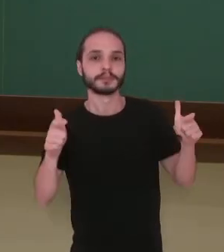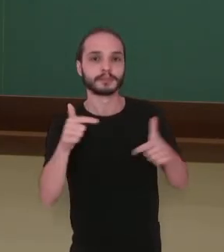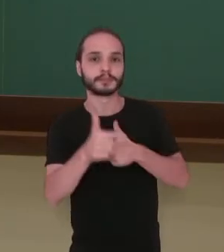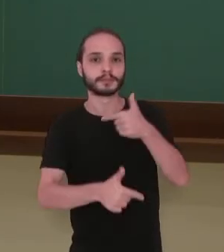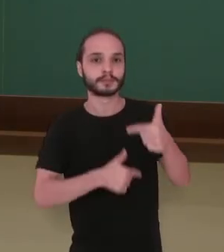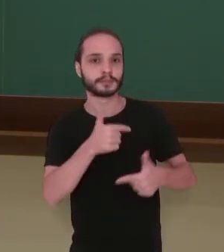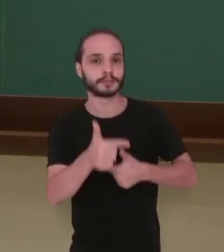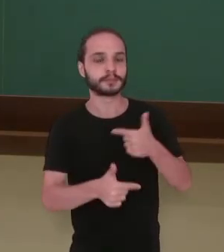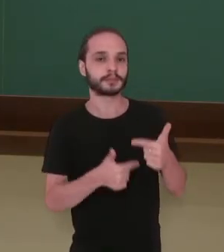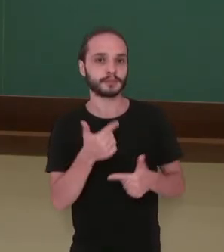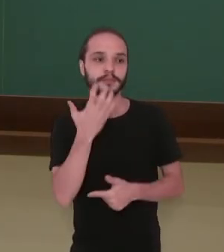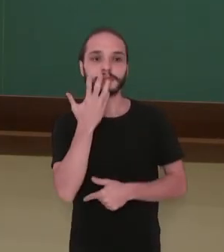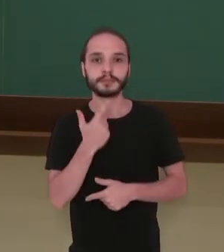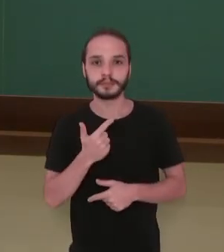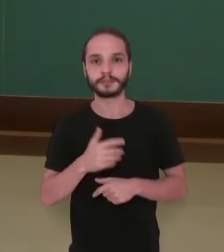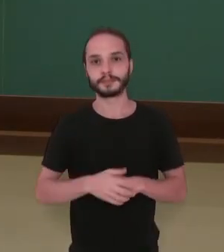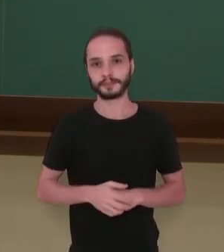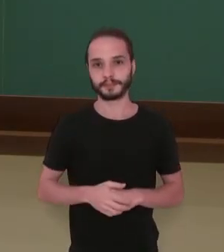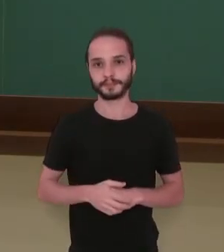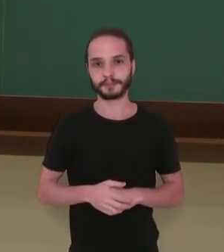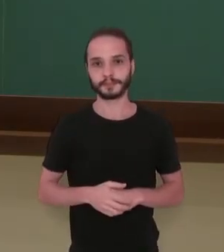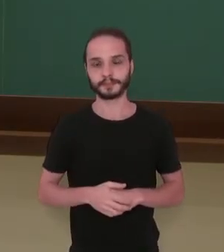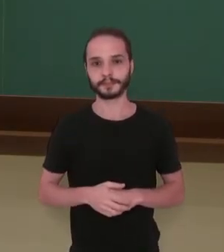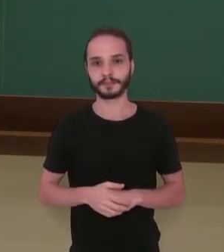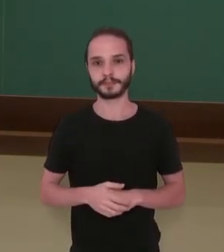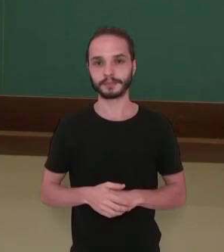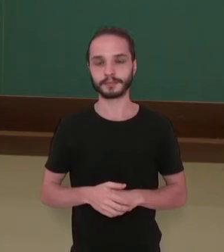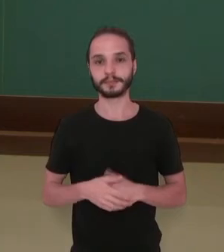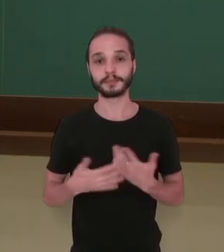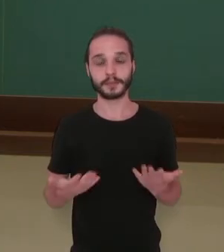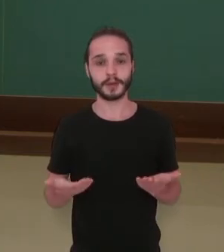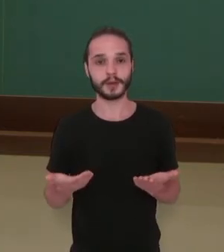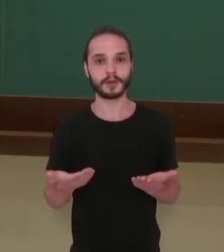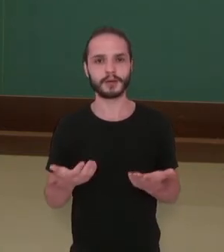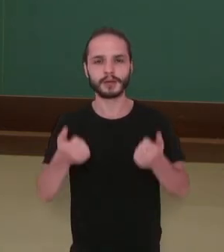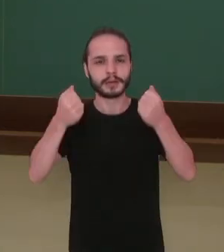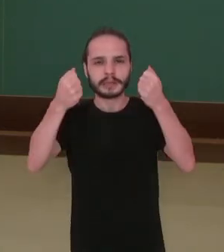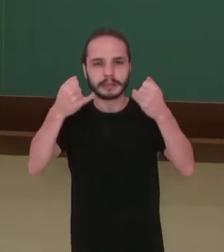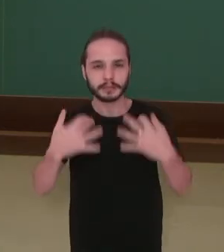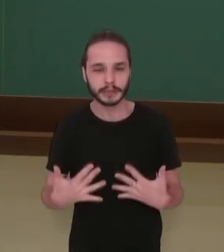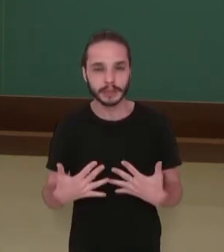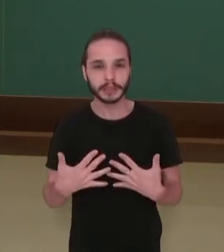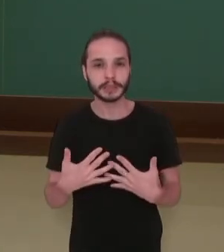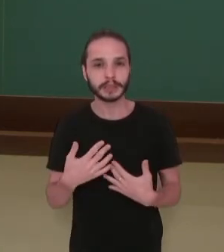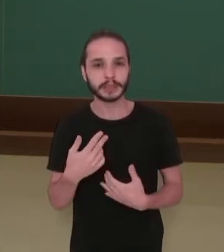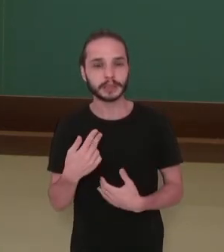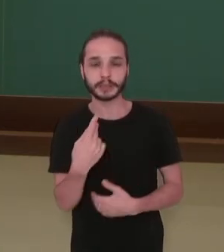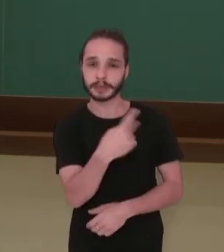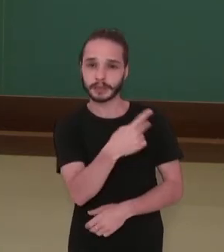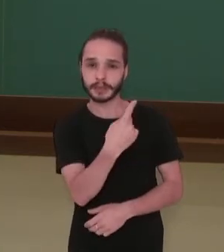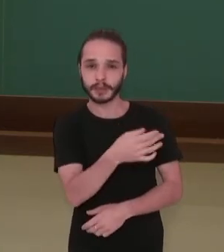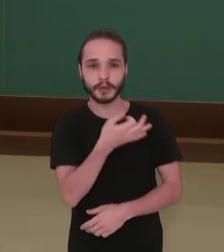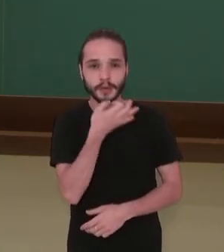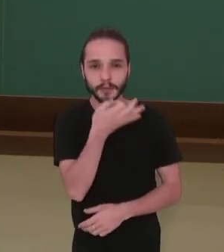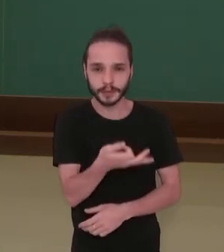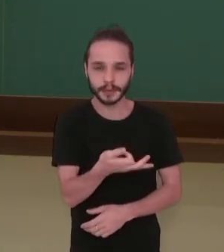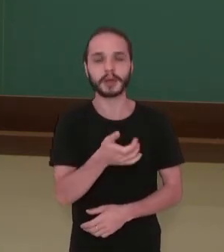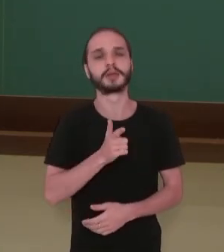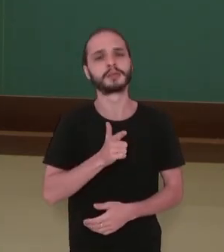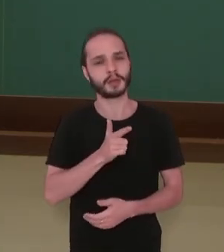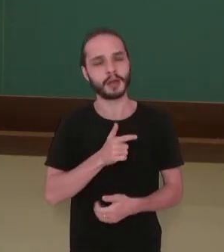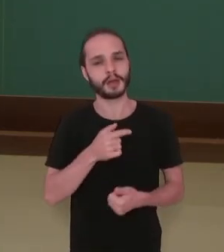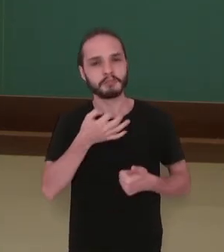de casos de trabalho infantil. Para fundamentar essa tese, o autor recorre a alguns argumentos, como, por